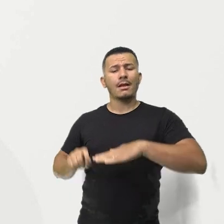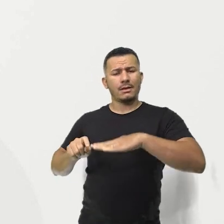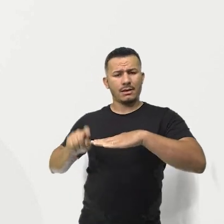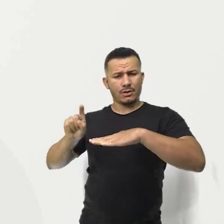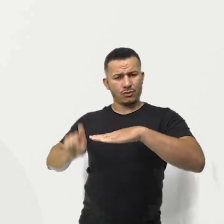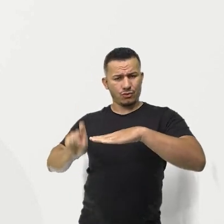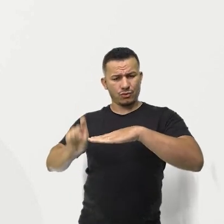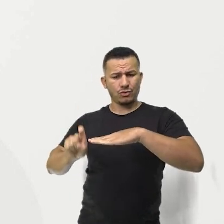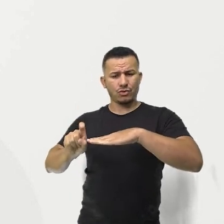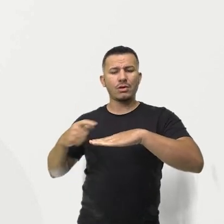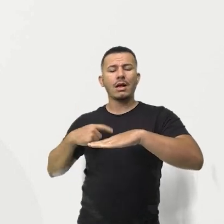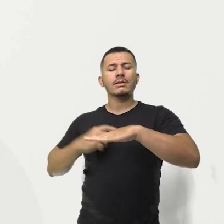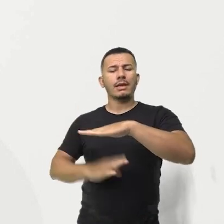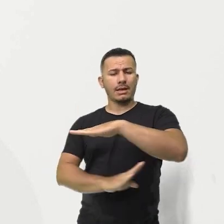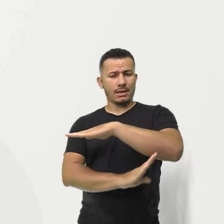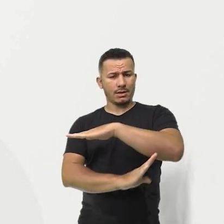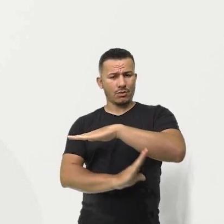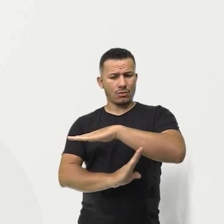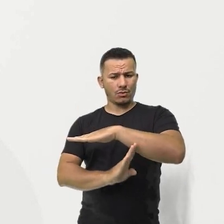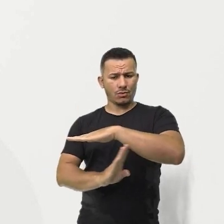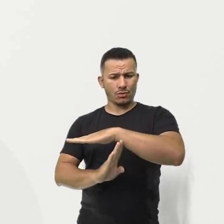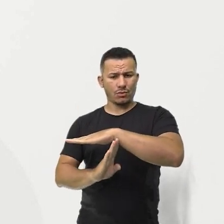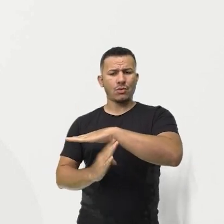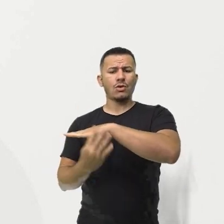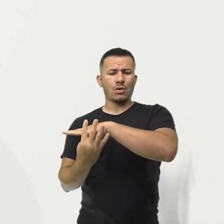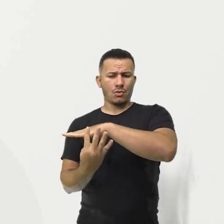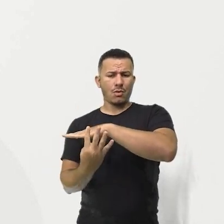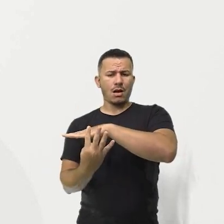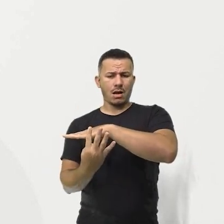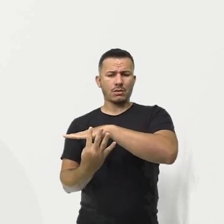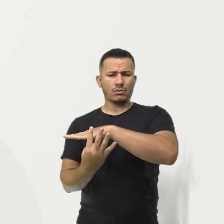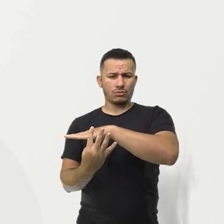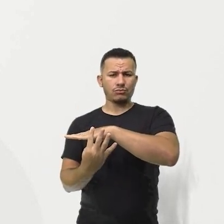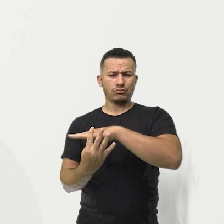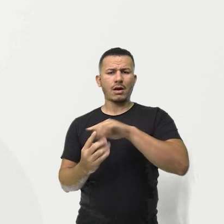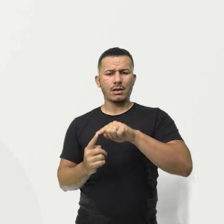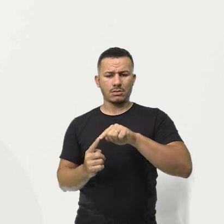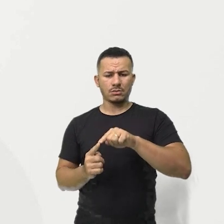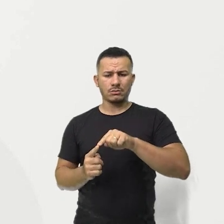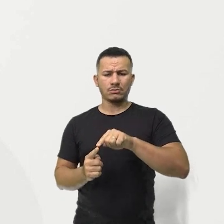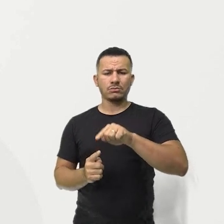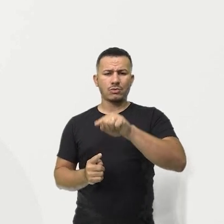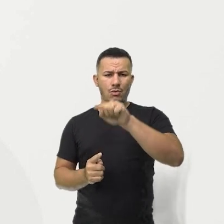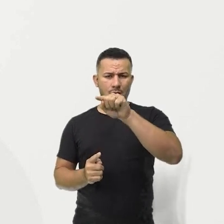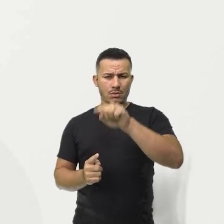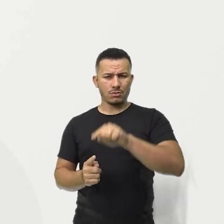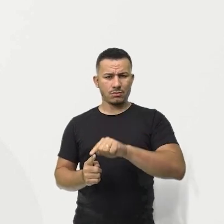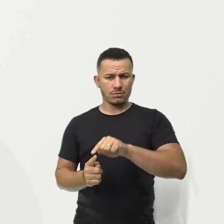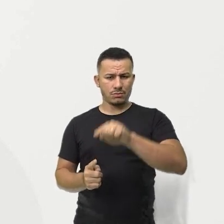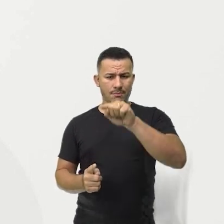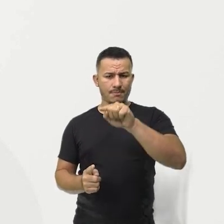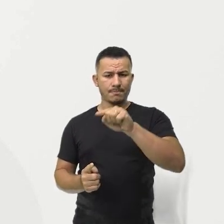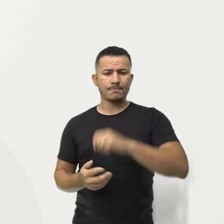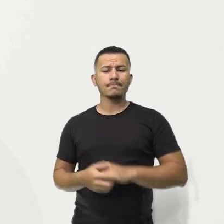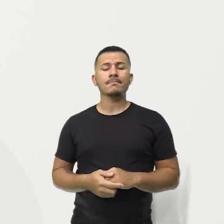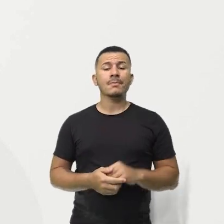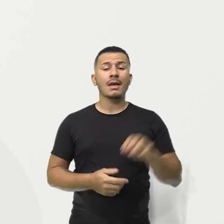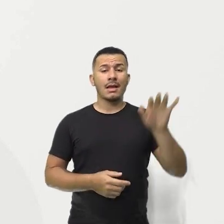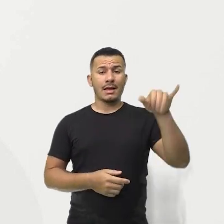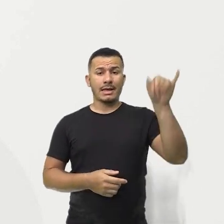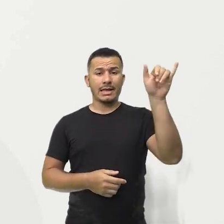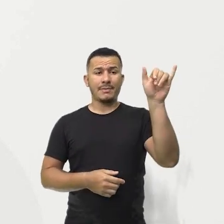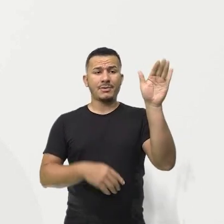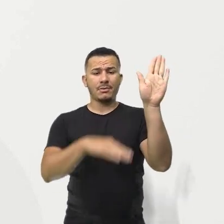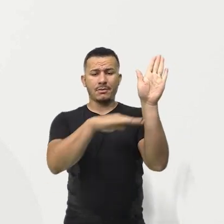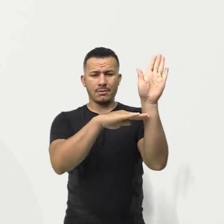Bom, no 4 traçamos uma perpendicular. Aqui, ó, sob uma ideia de subir uma perpendicular, ó, no 4 para x. E no